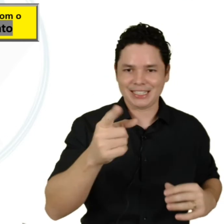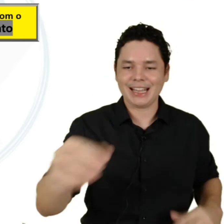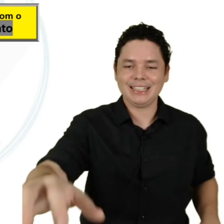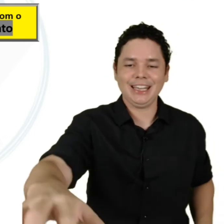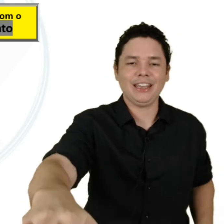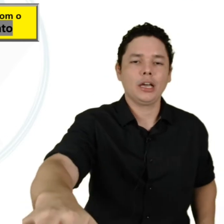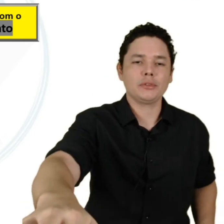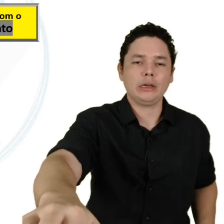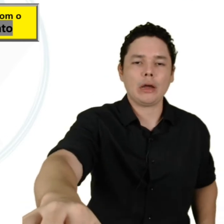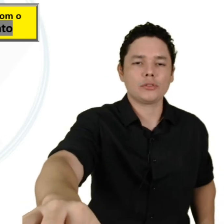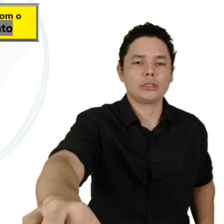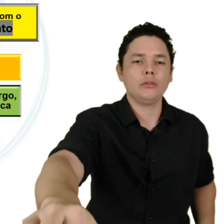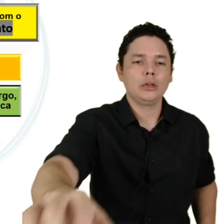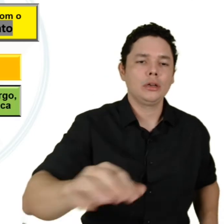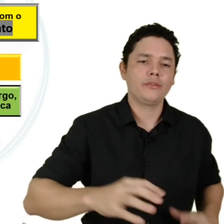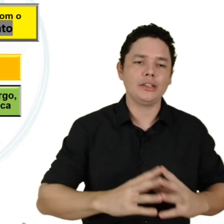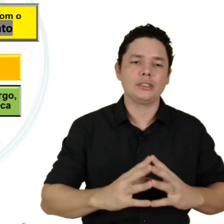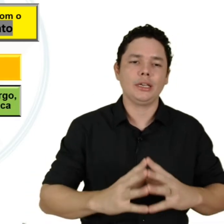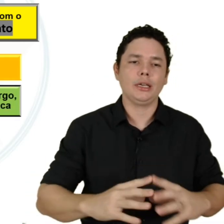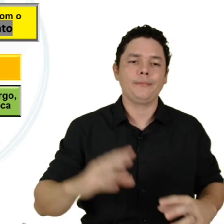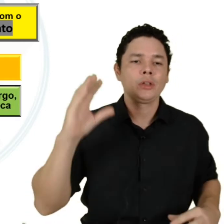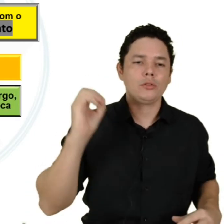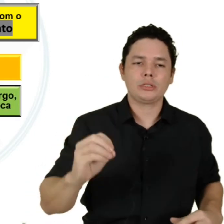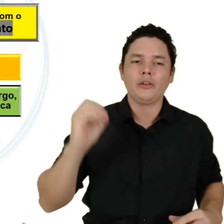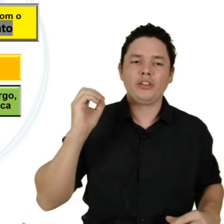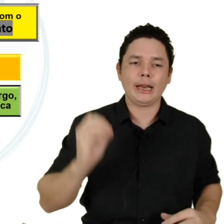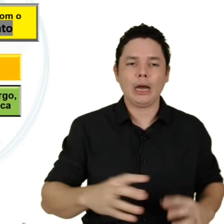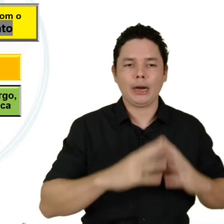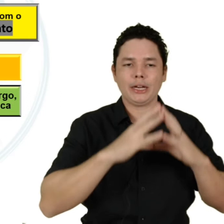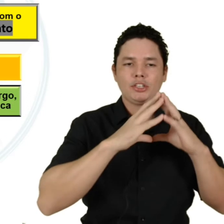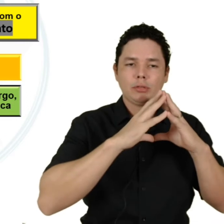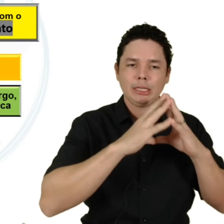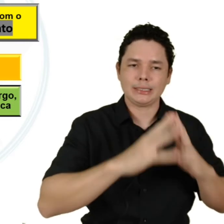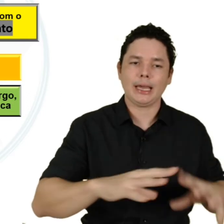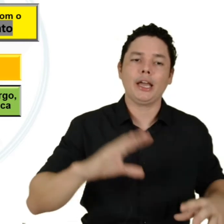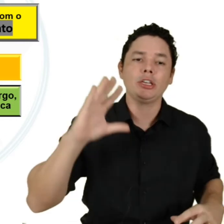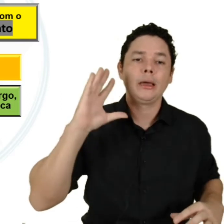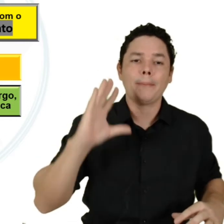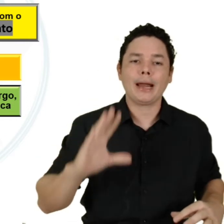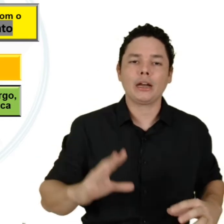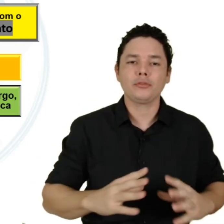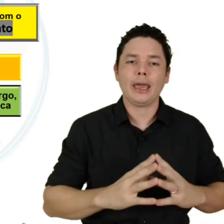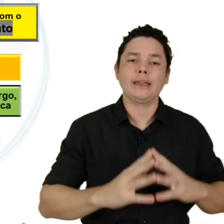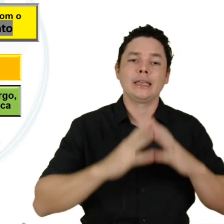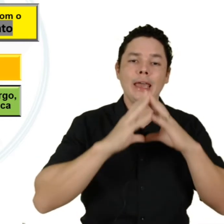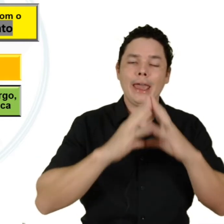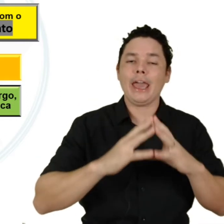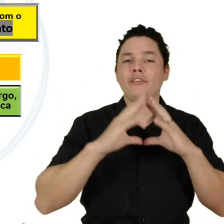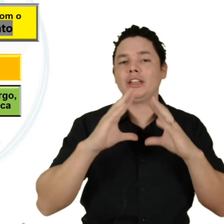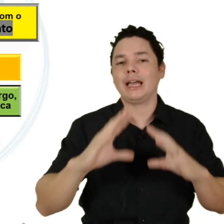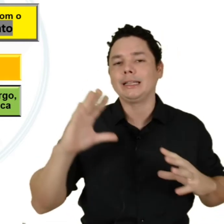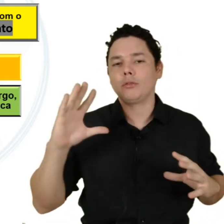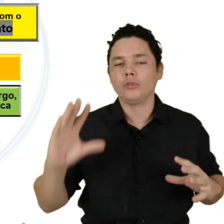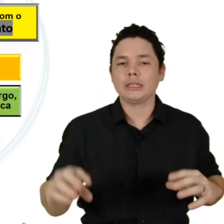Aqui vai estar assim. Vamos ver o que a Constituição vai dizer. Constituição Federal, artigo 37, parágrafo 10.